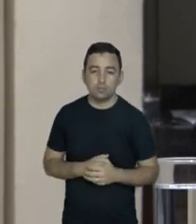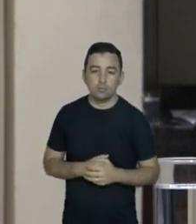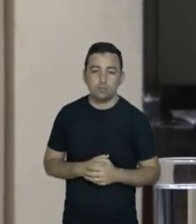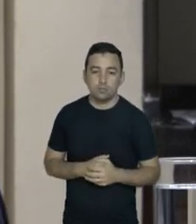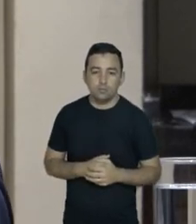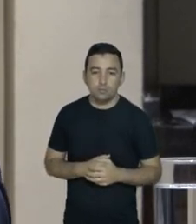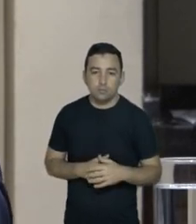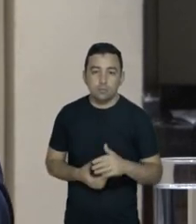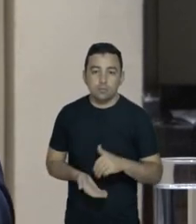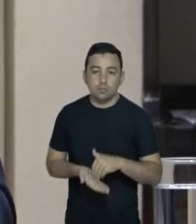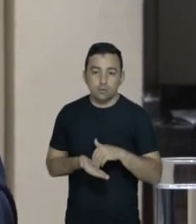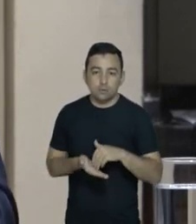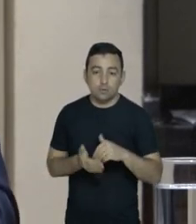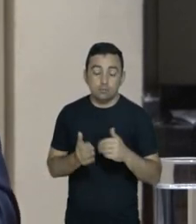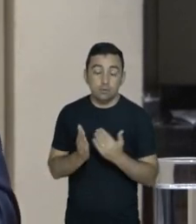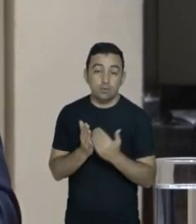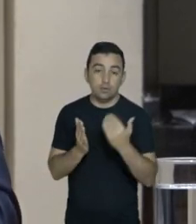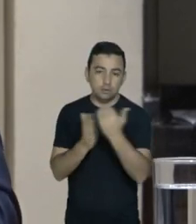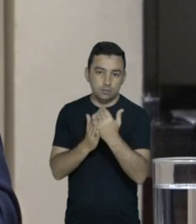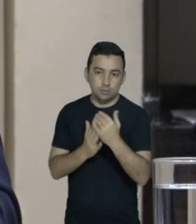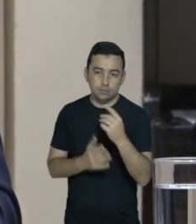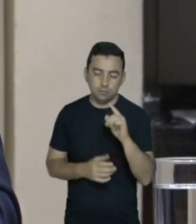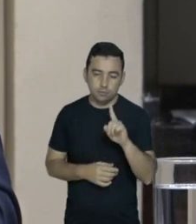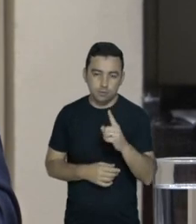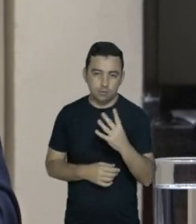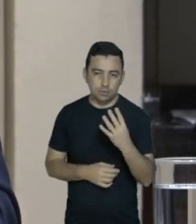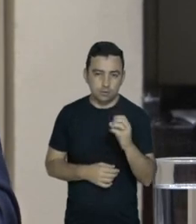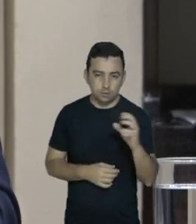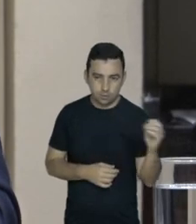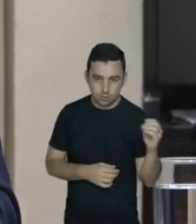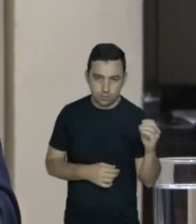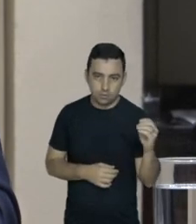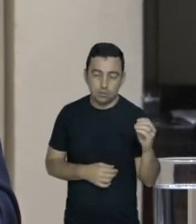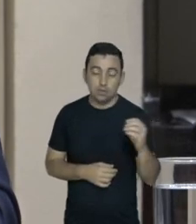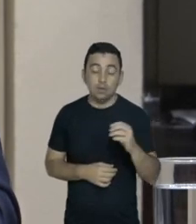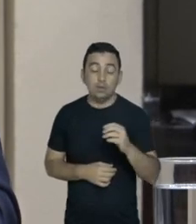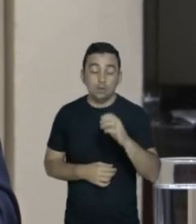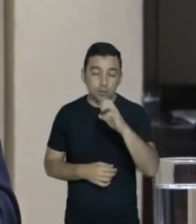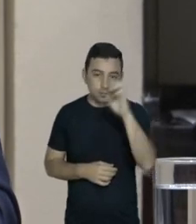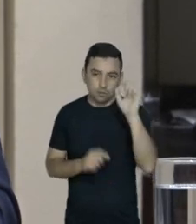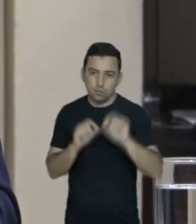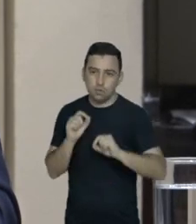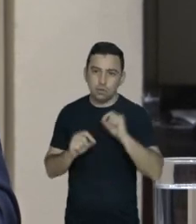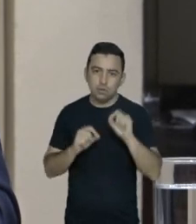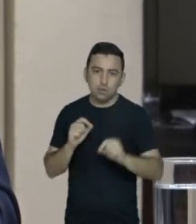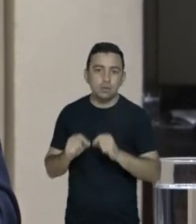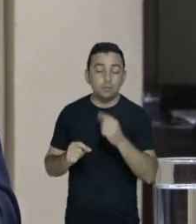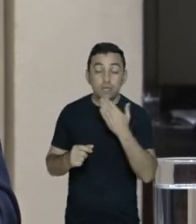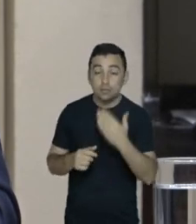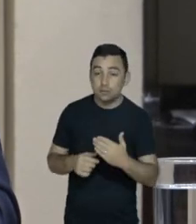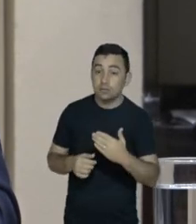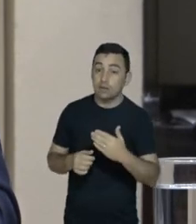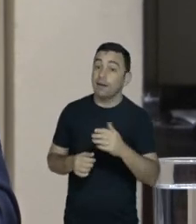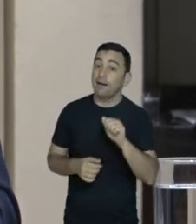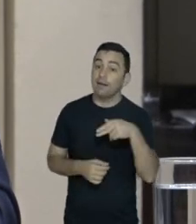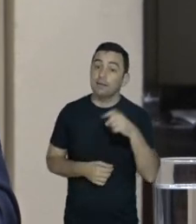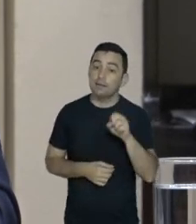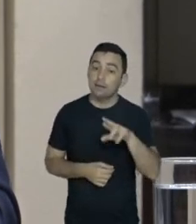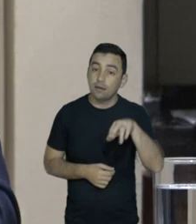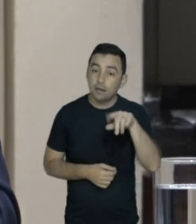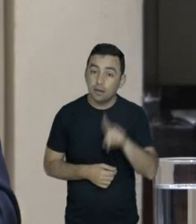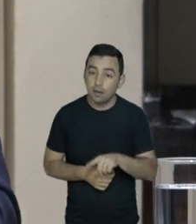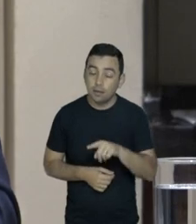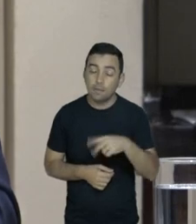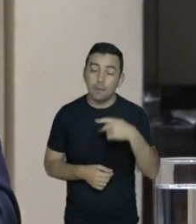Uma moção extra-pauta, moção 1400, de autoria do deputado Emerson Stein, manifestando apelo ao excelentíssimo senhor André Carlos Alves de Paula